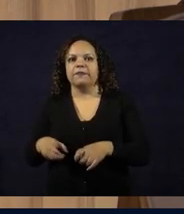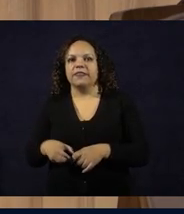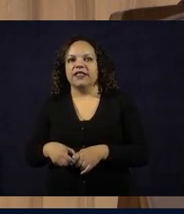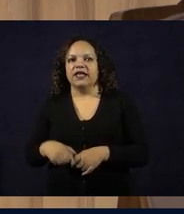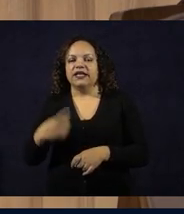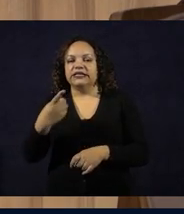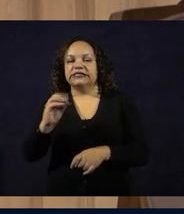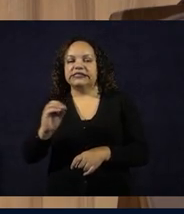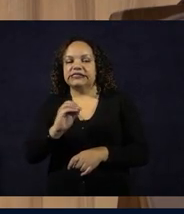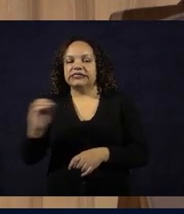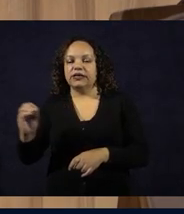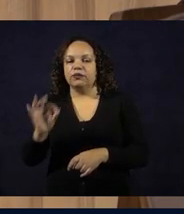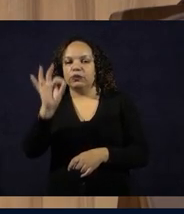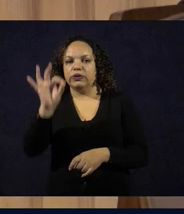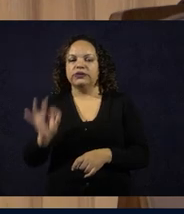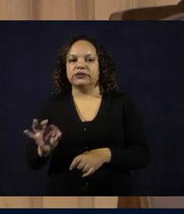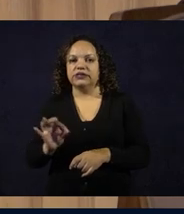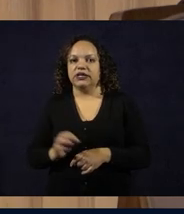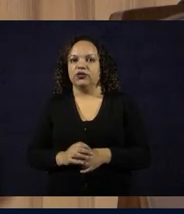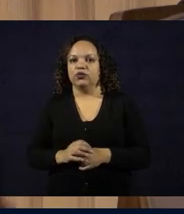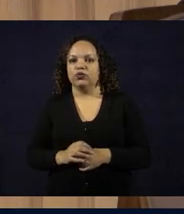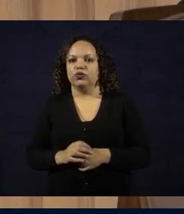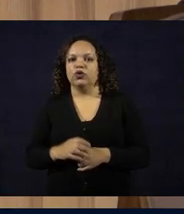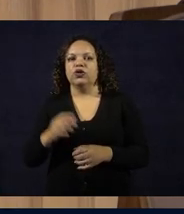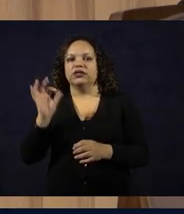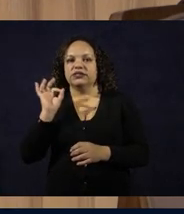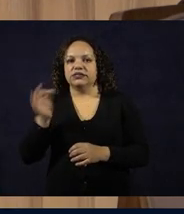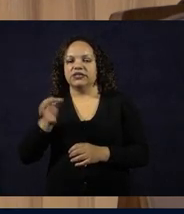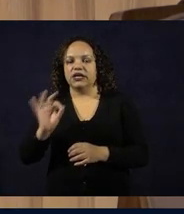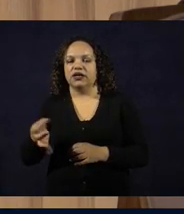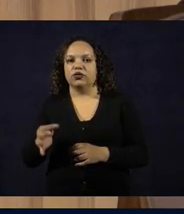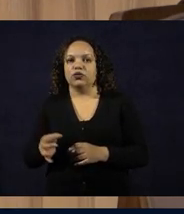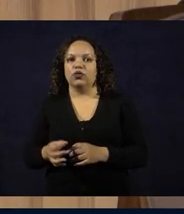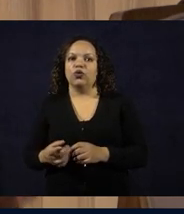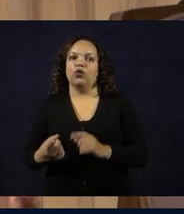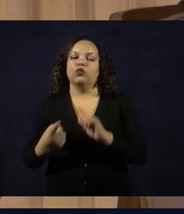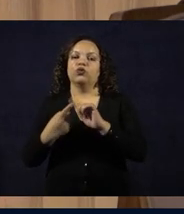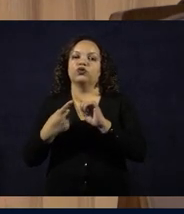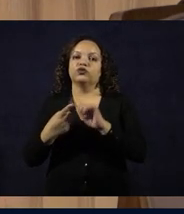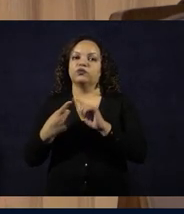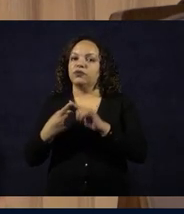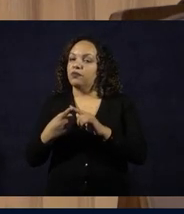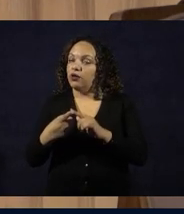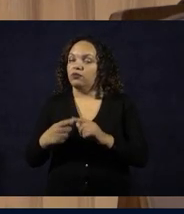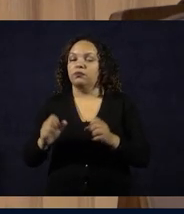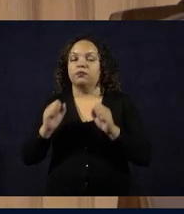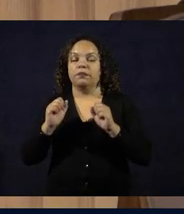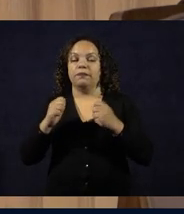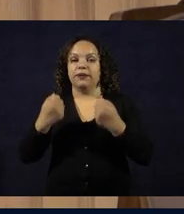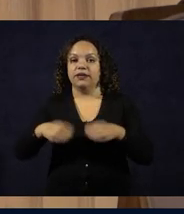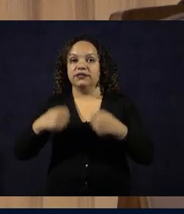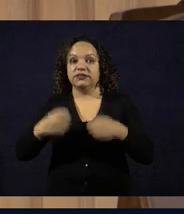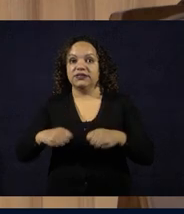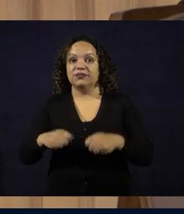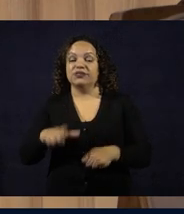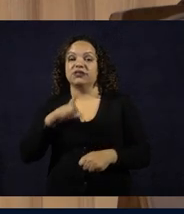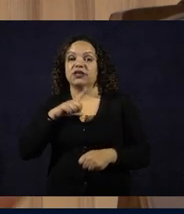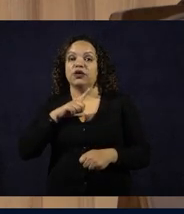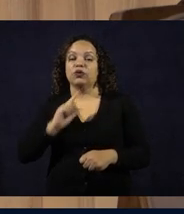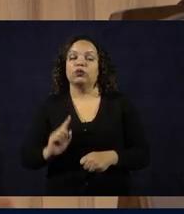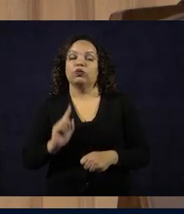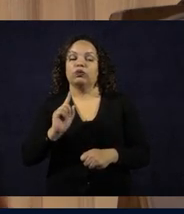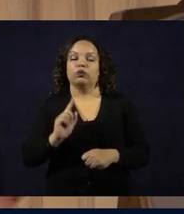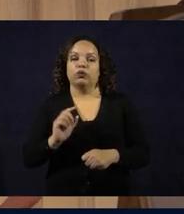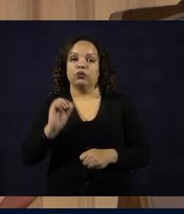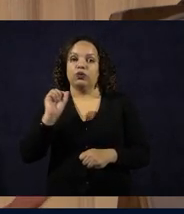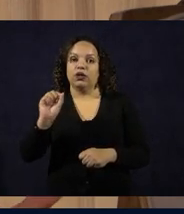100% orgânico então o nosso princípio é ter Pilares de sustentação de